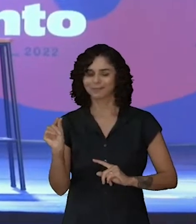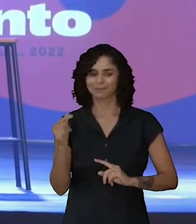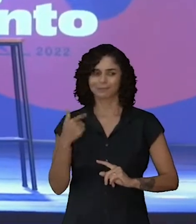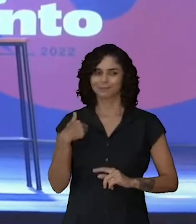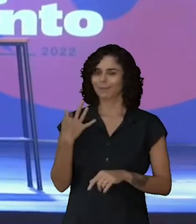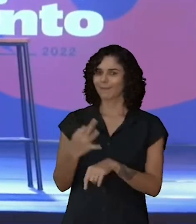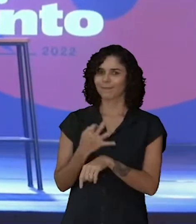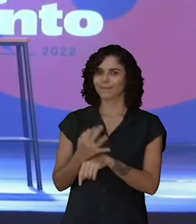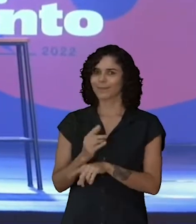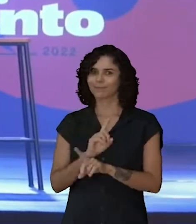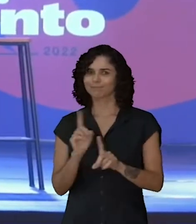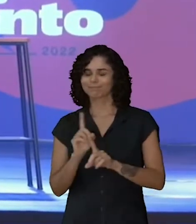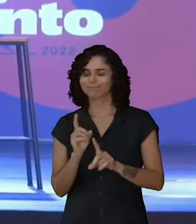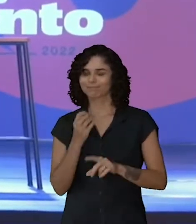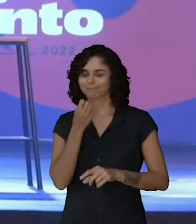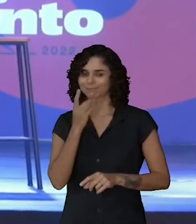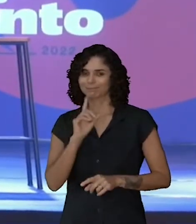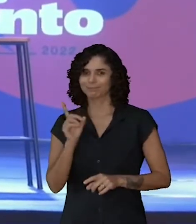para mim.